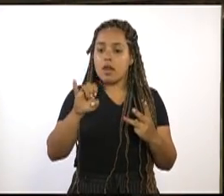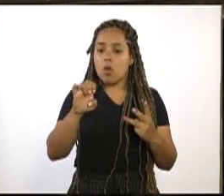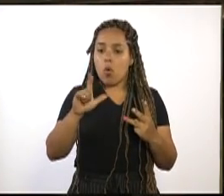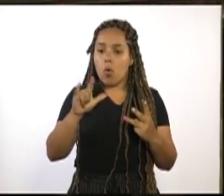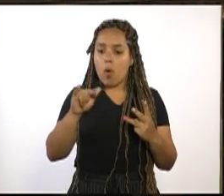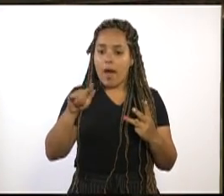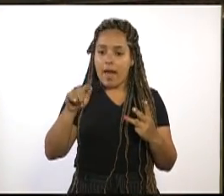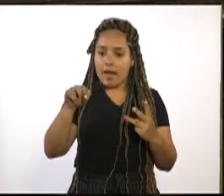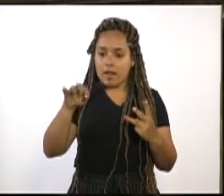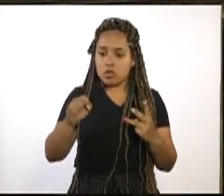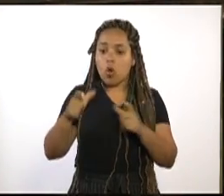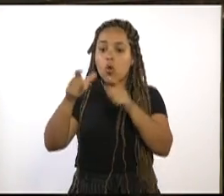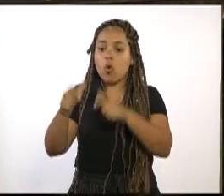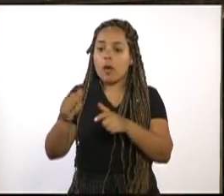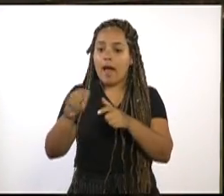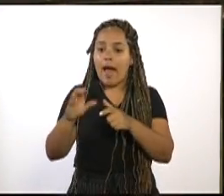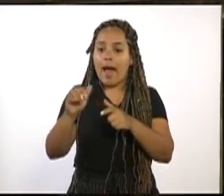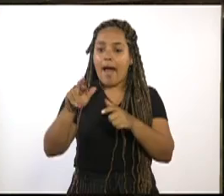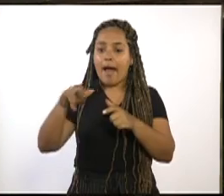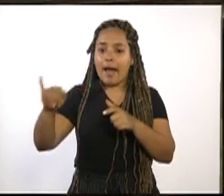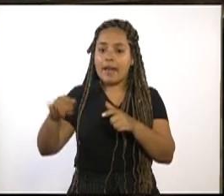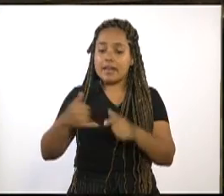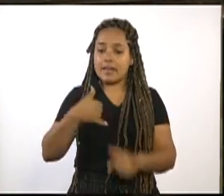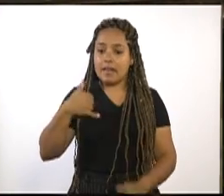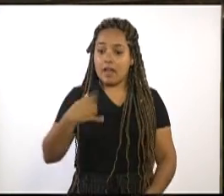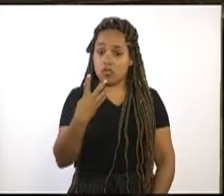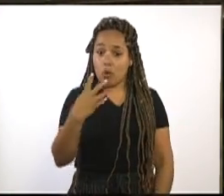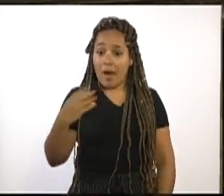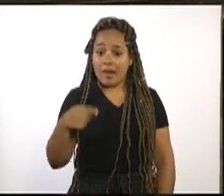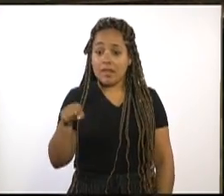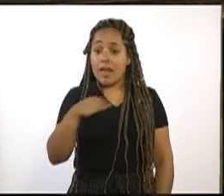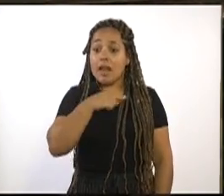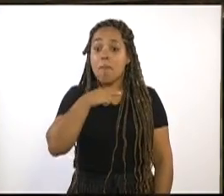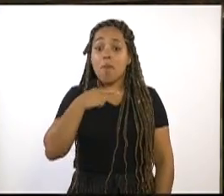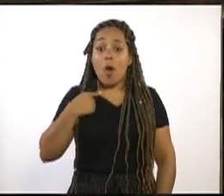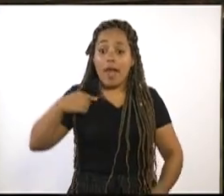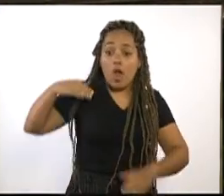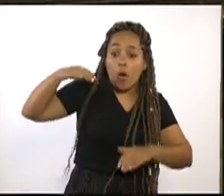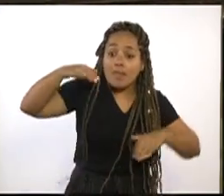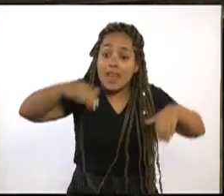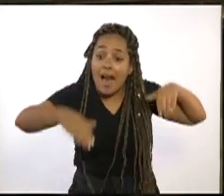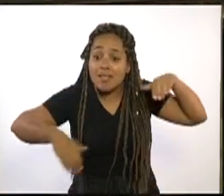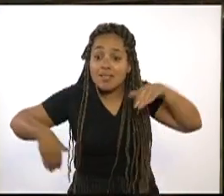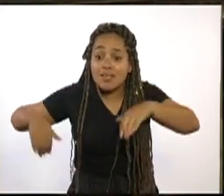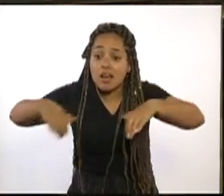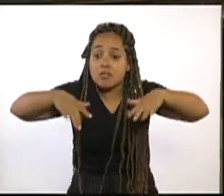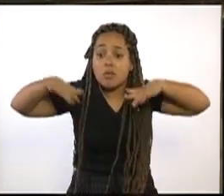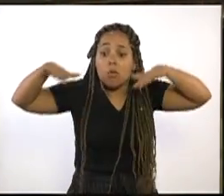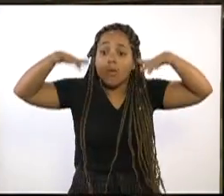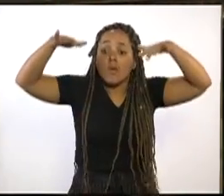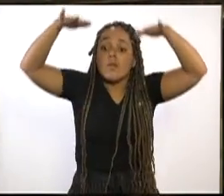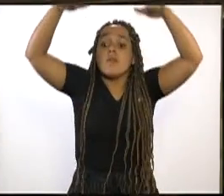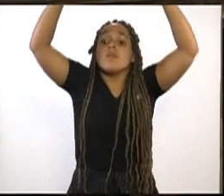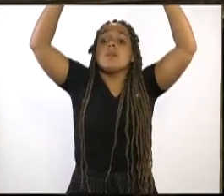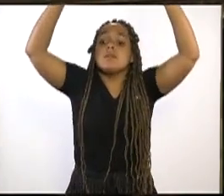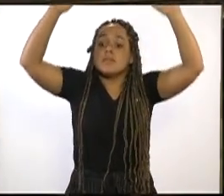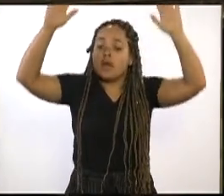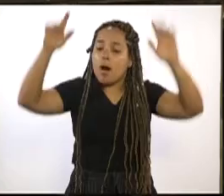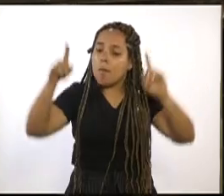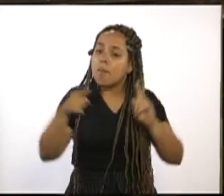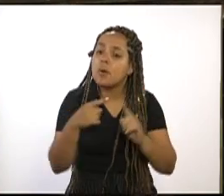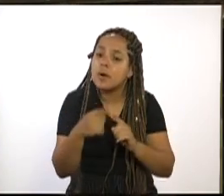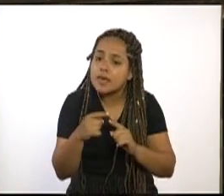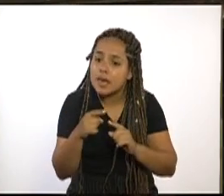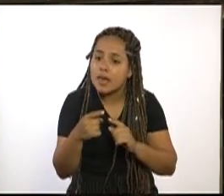anos, que morreu afogado ao tentar ajudar outras pessoas, porque, como eu dizia aqui, os próprios moradores tentam se